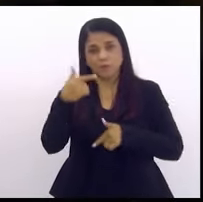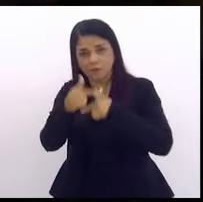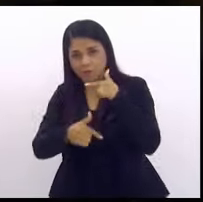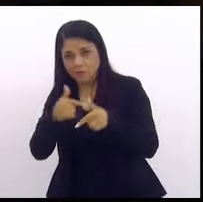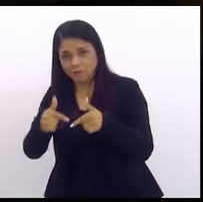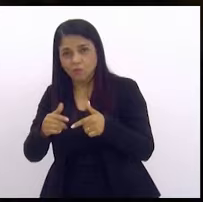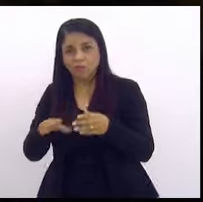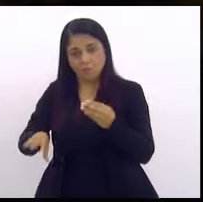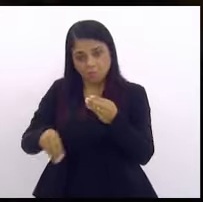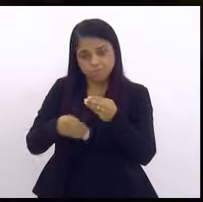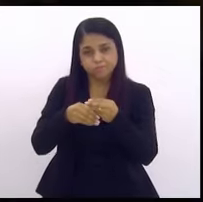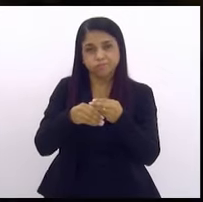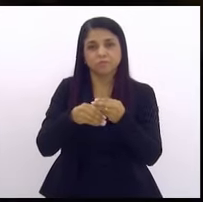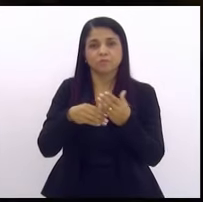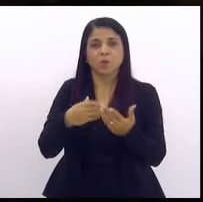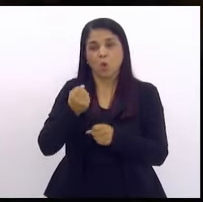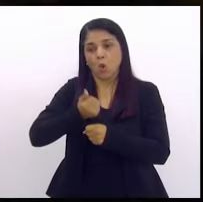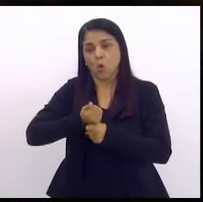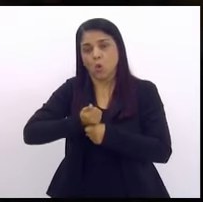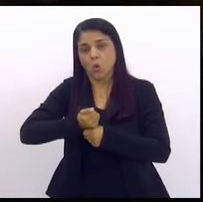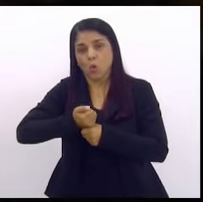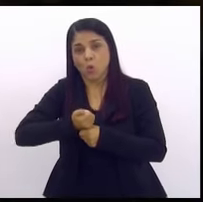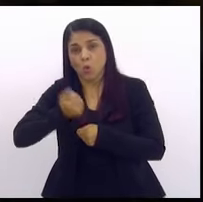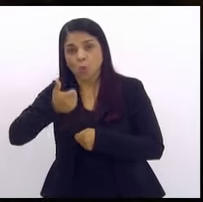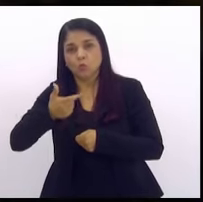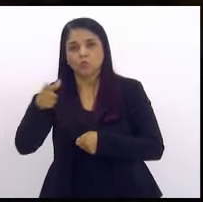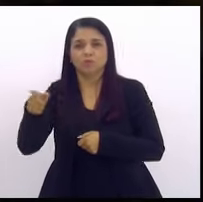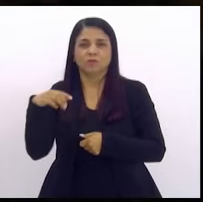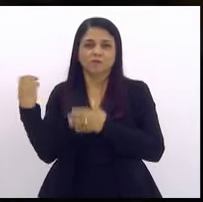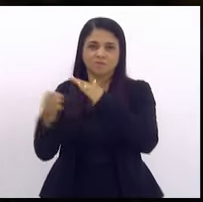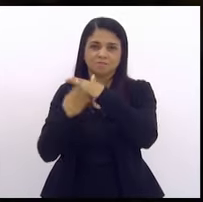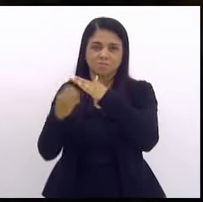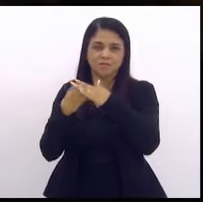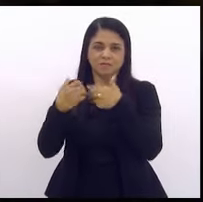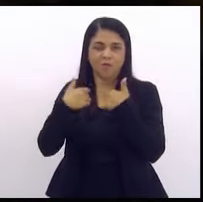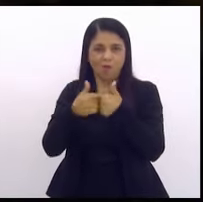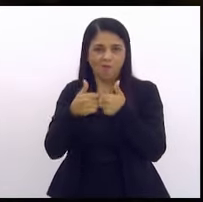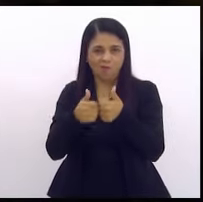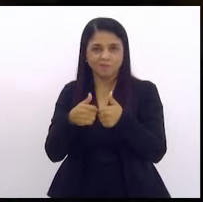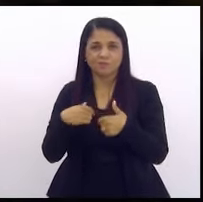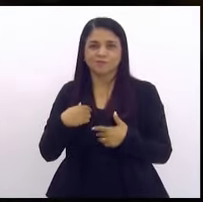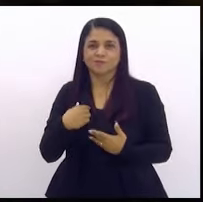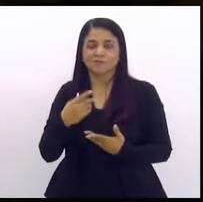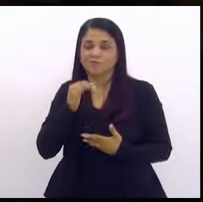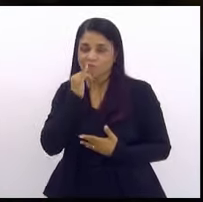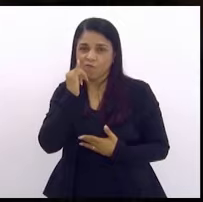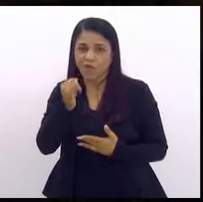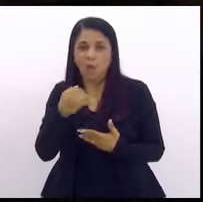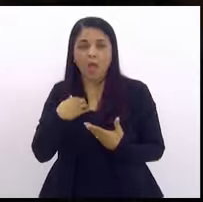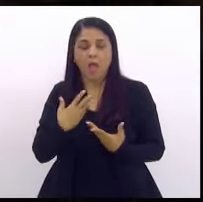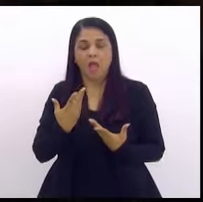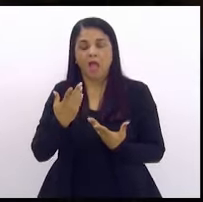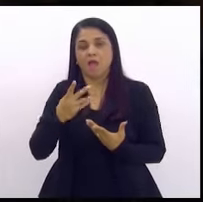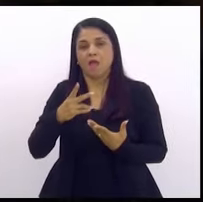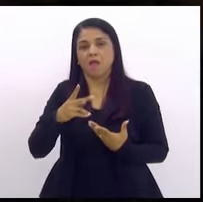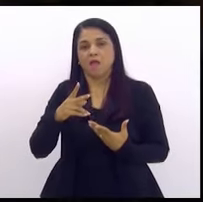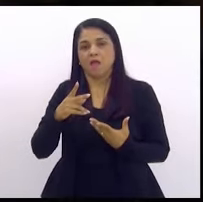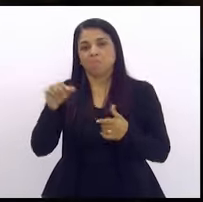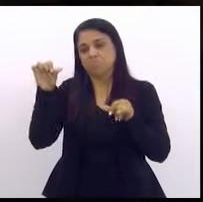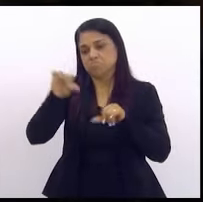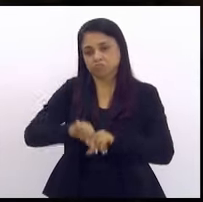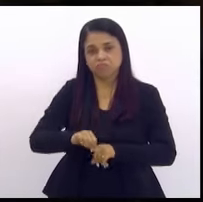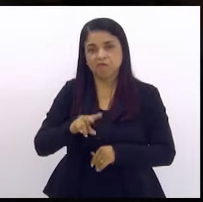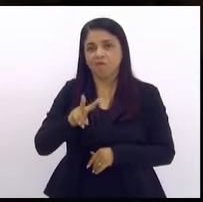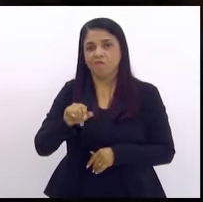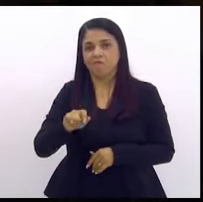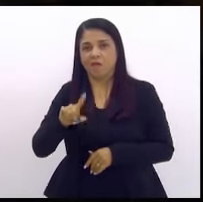garantir os lucros dos empresários de ônibus e que declaram falência, que pedem recuperação, mas, na verdade, estão deixando o carro